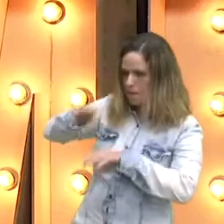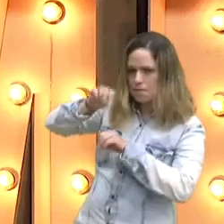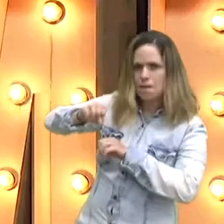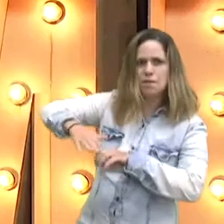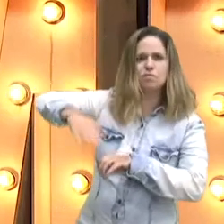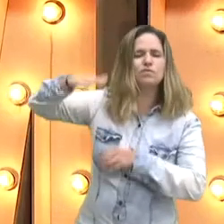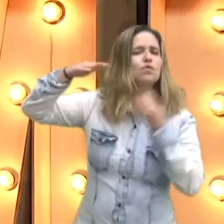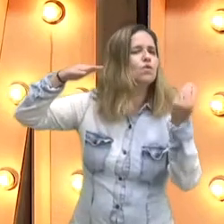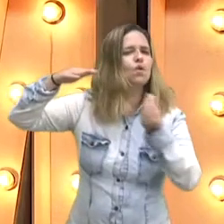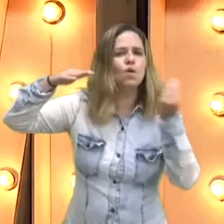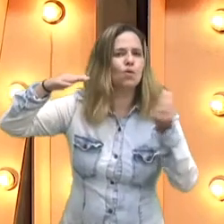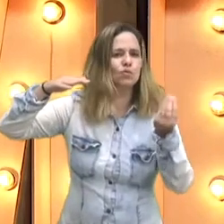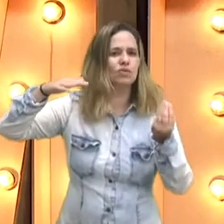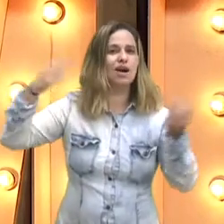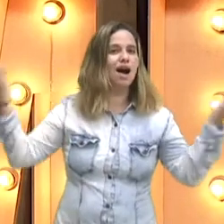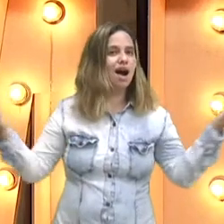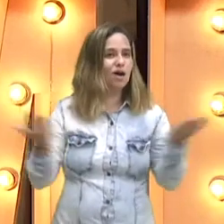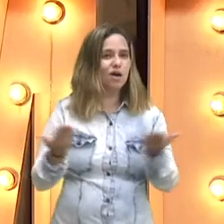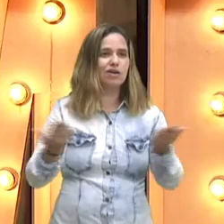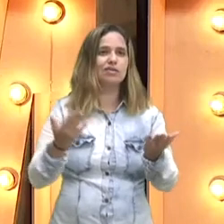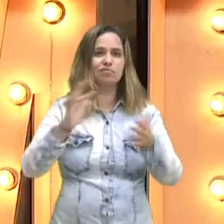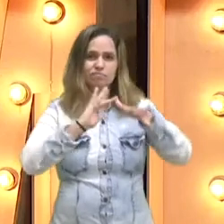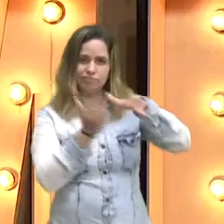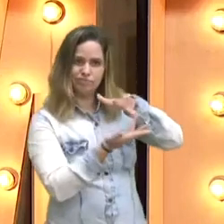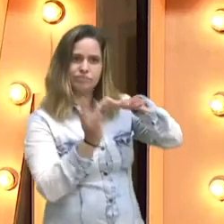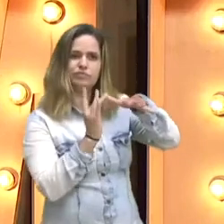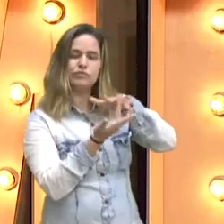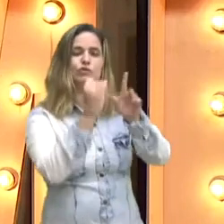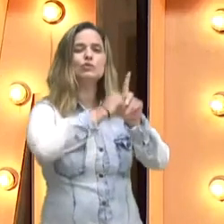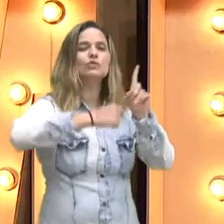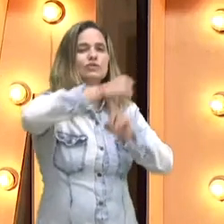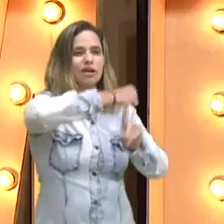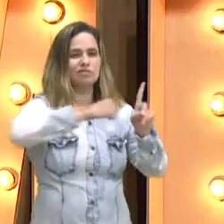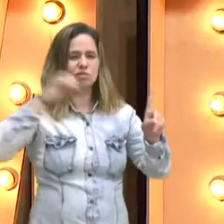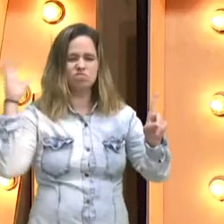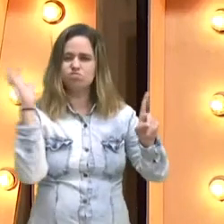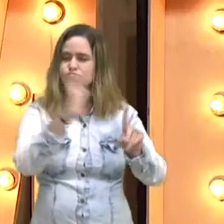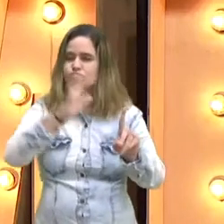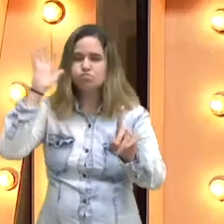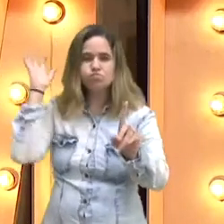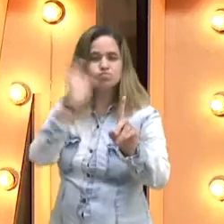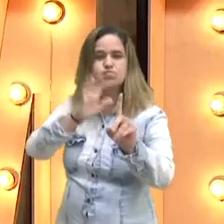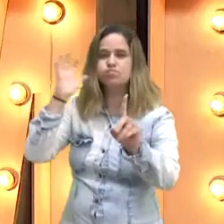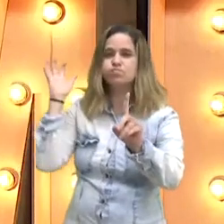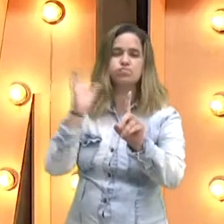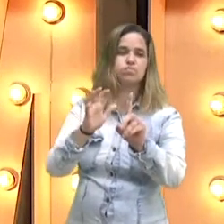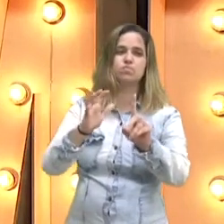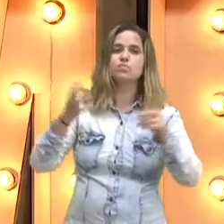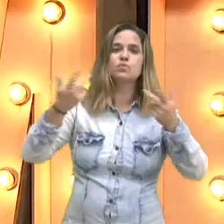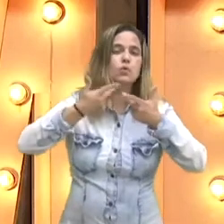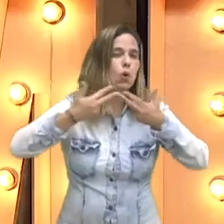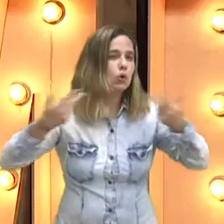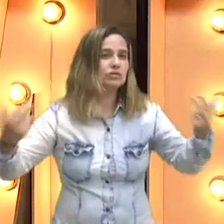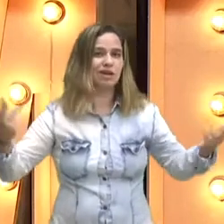mais facilmente manipulada por uma sociedade que vai jogando conceitos, pensamentos e